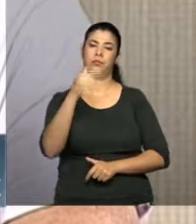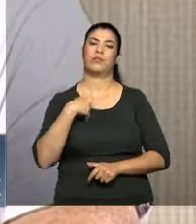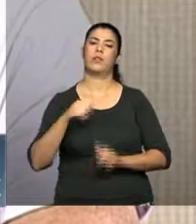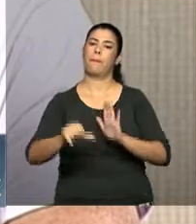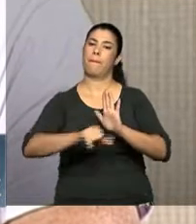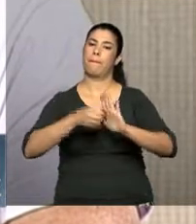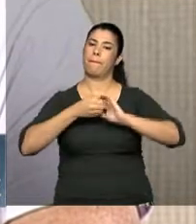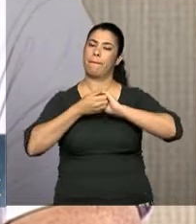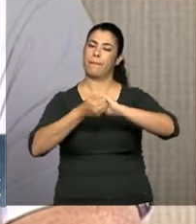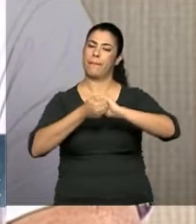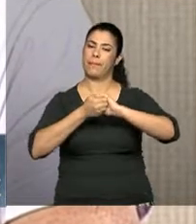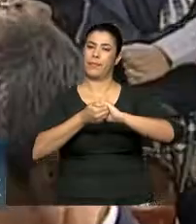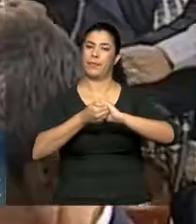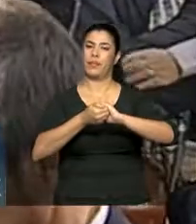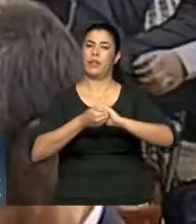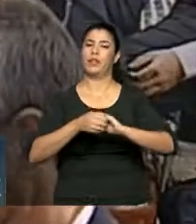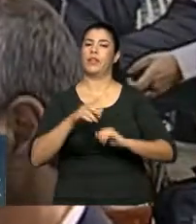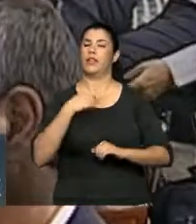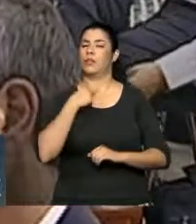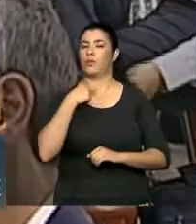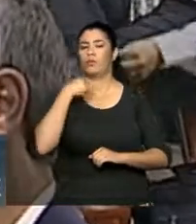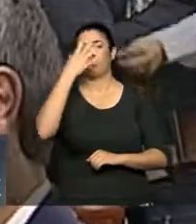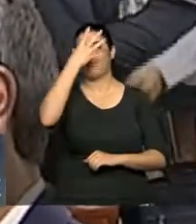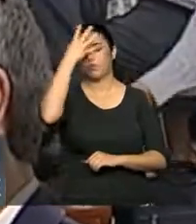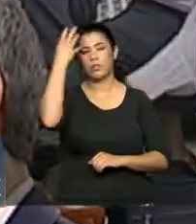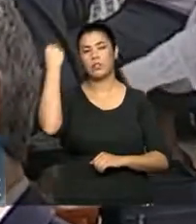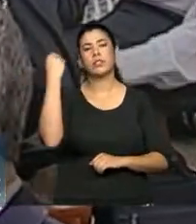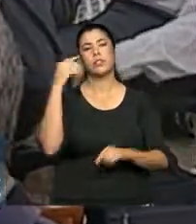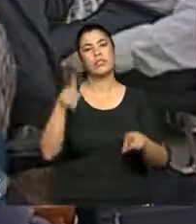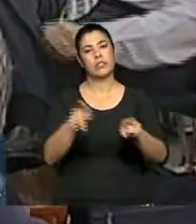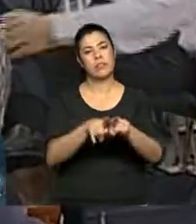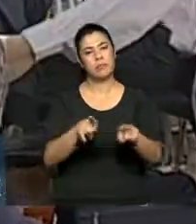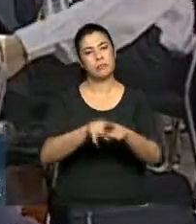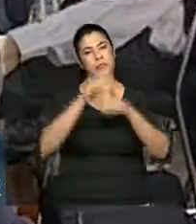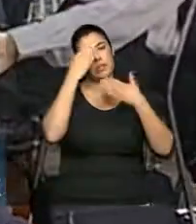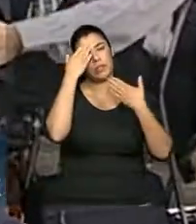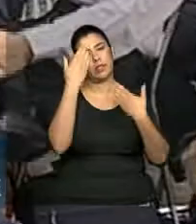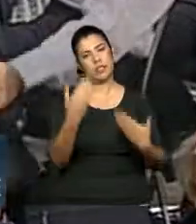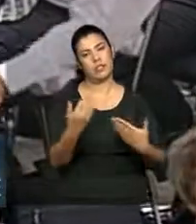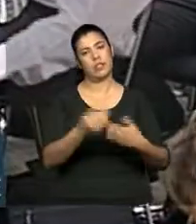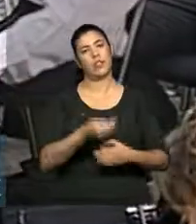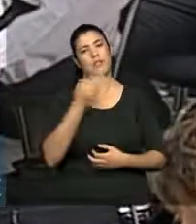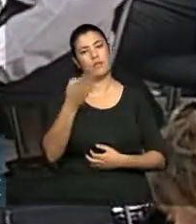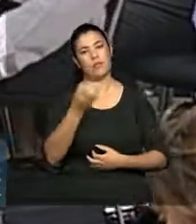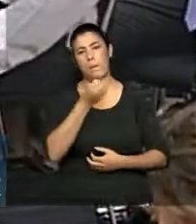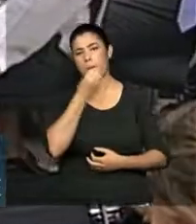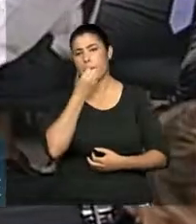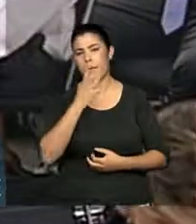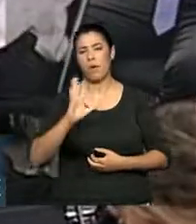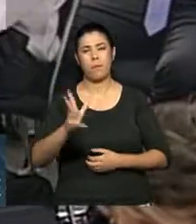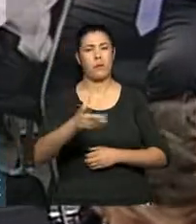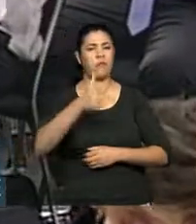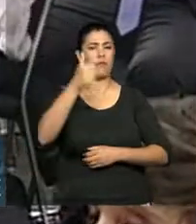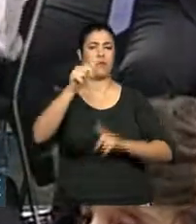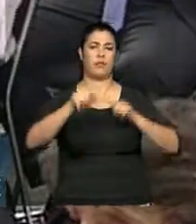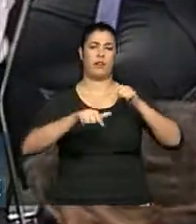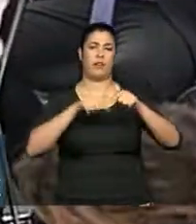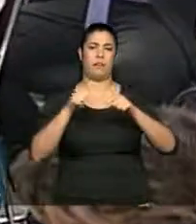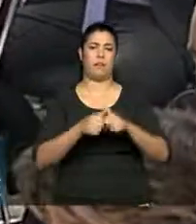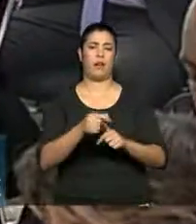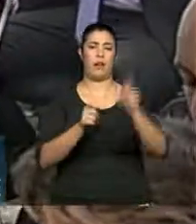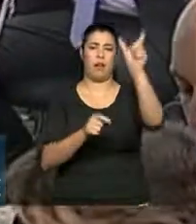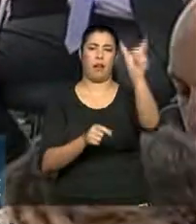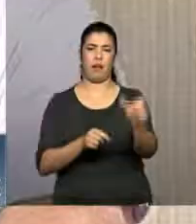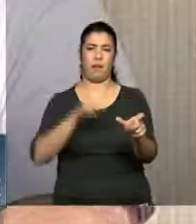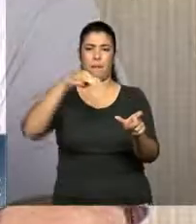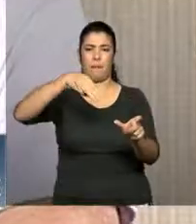conselheiros eu não poderia deixar aqui de fazer o registro agradecimento a um maravilhoso trabalho da mídia e da abel né a